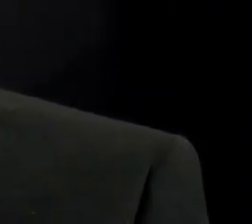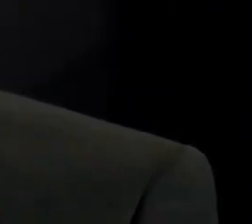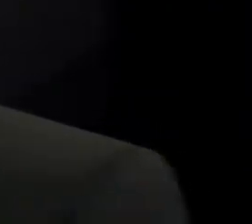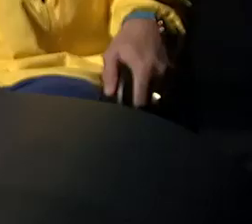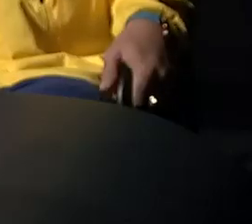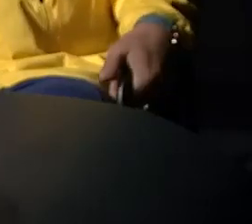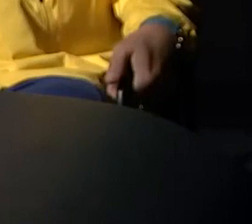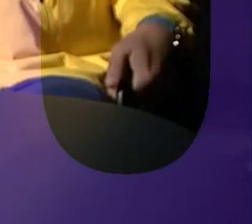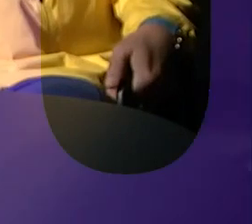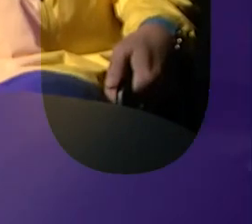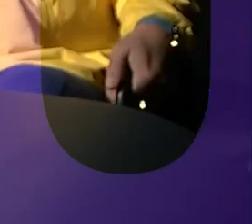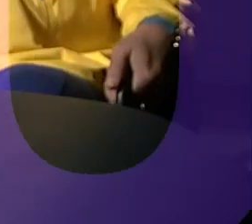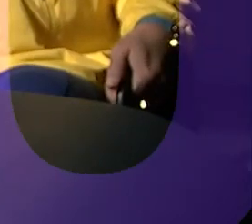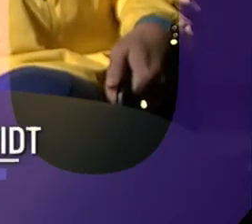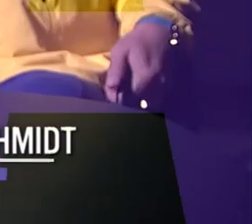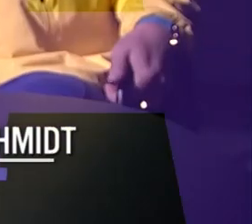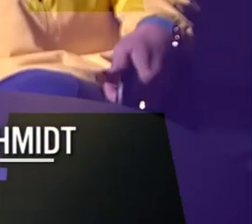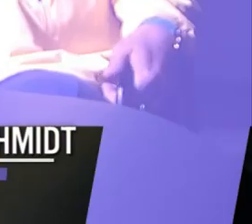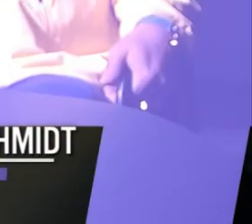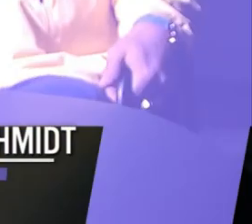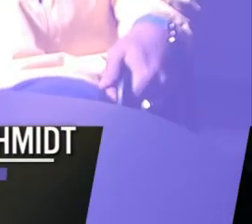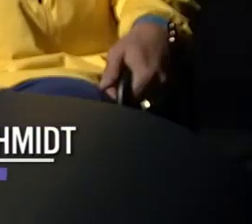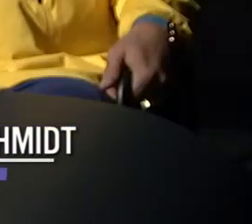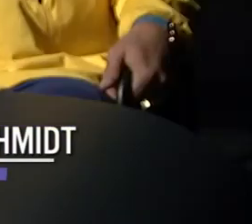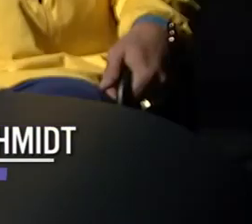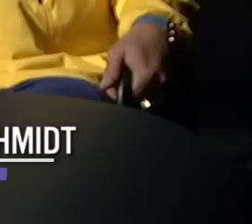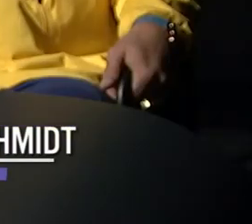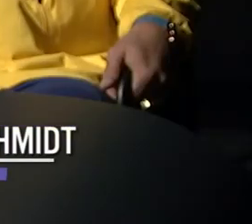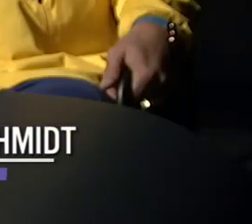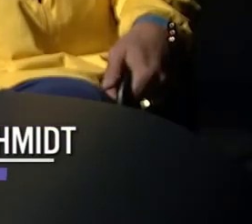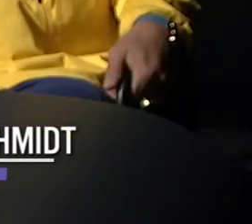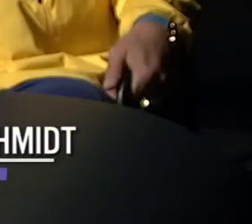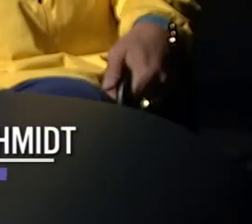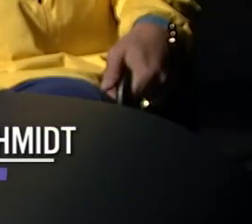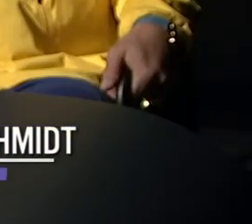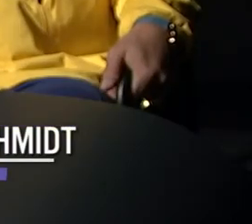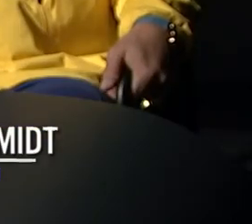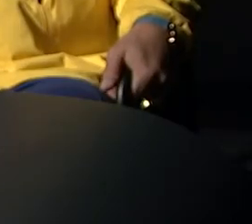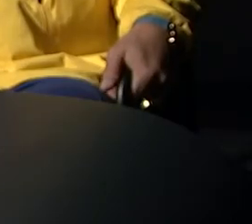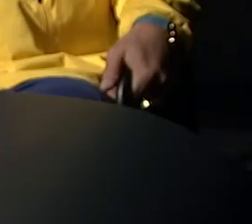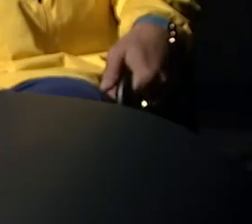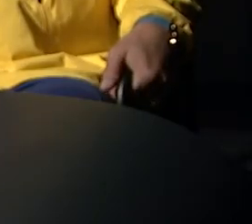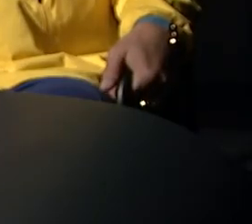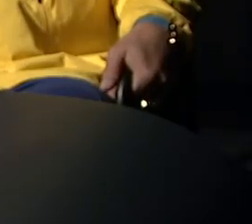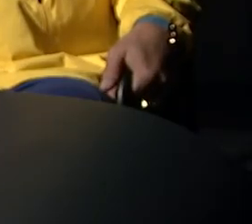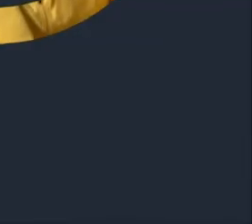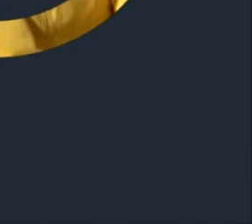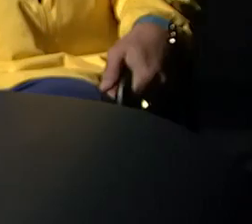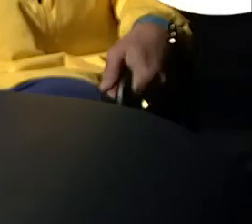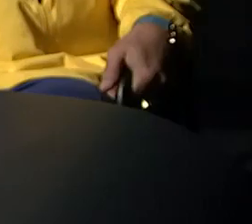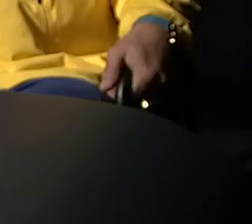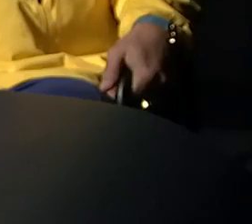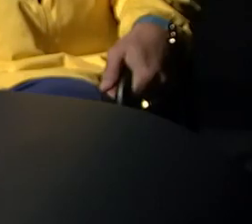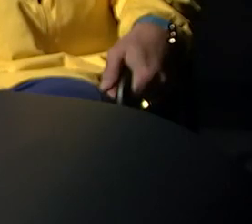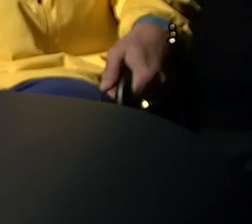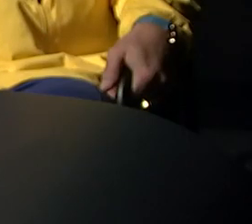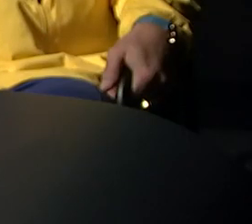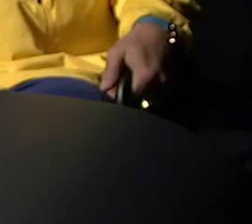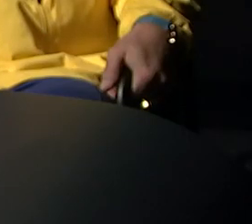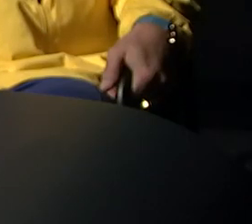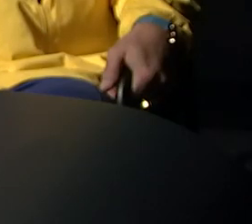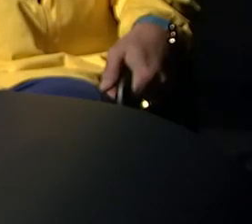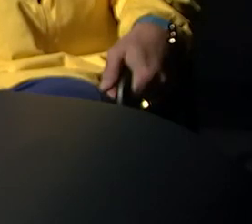é. Oscar Schmidt, ele fala de esporte, política e das vezes em que a morte bateu no aro.